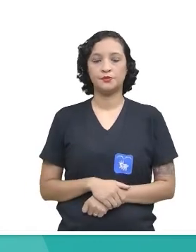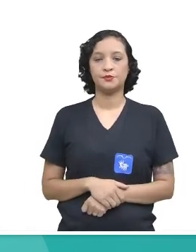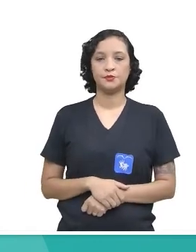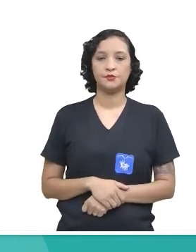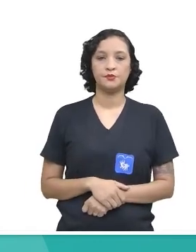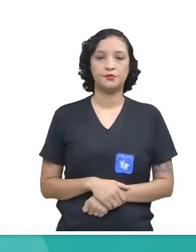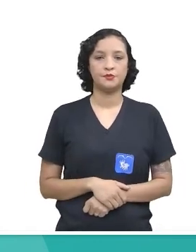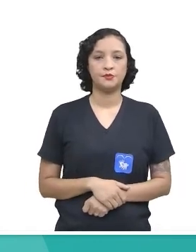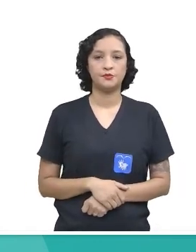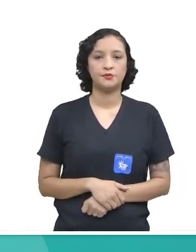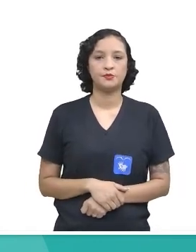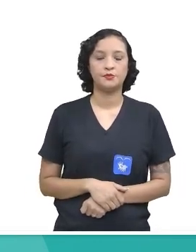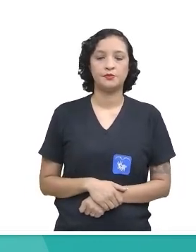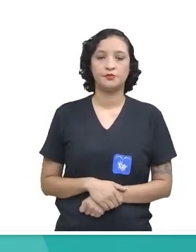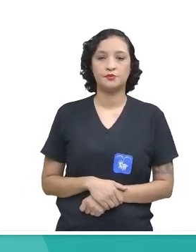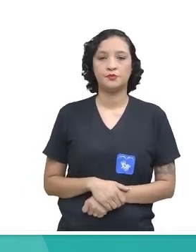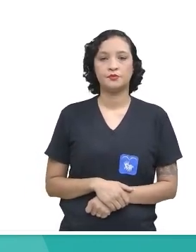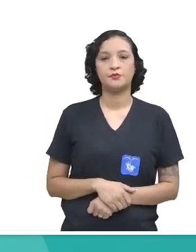por 98.